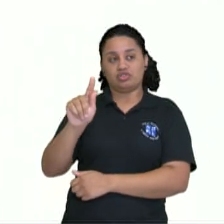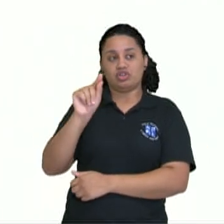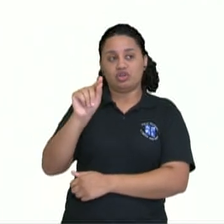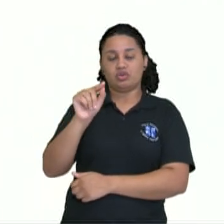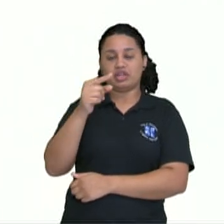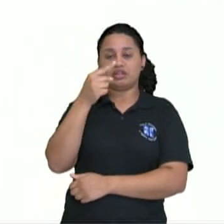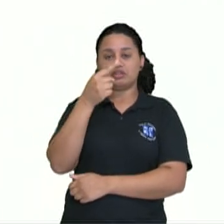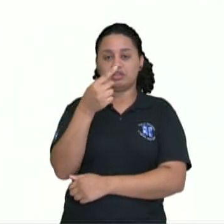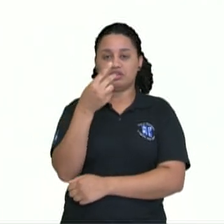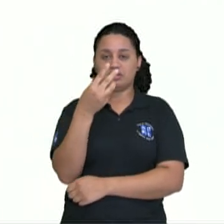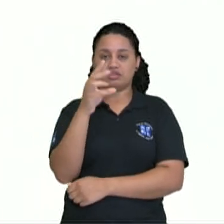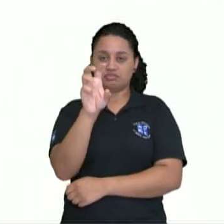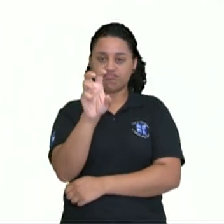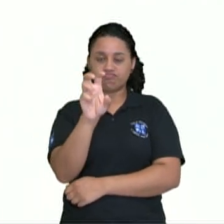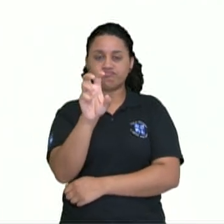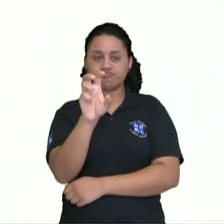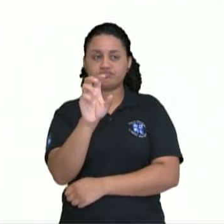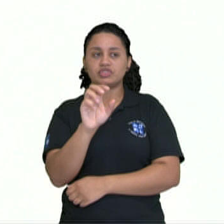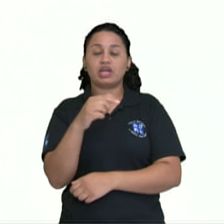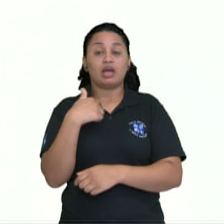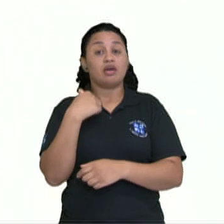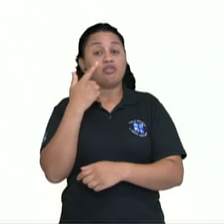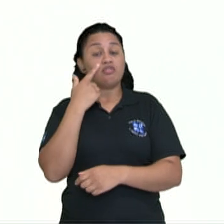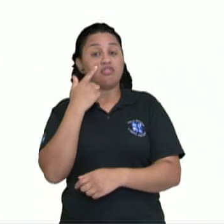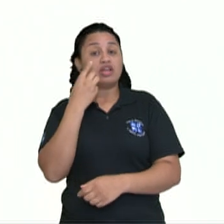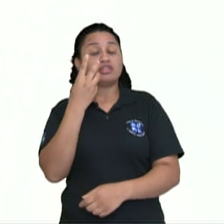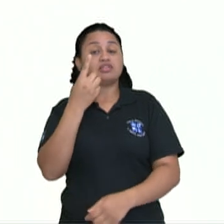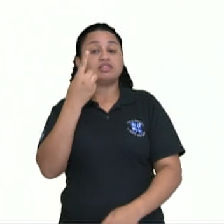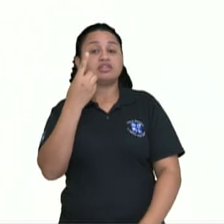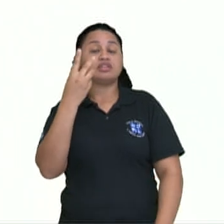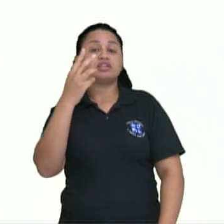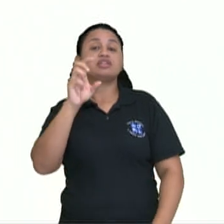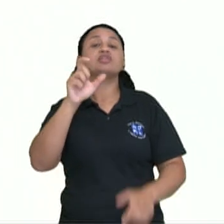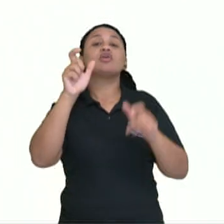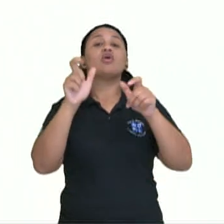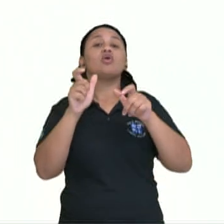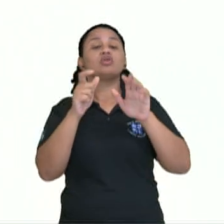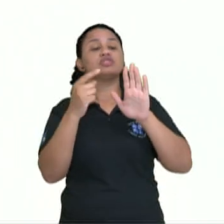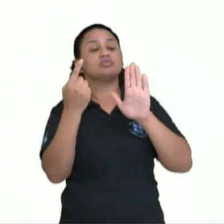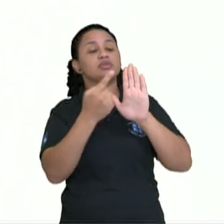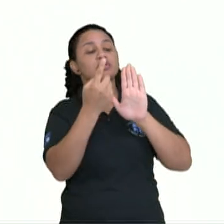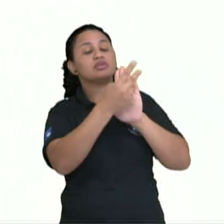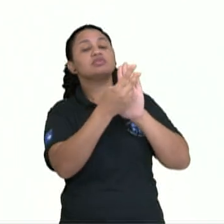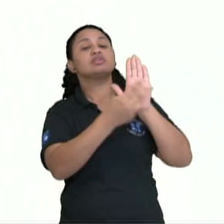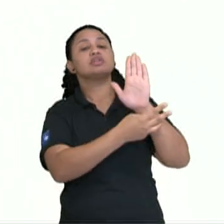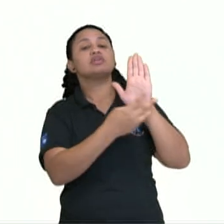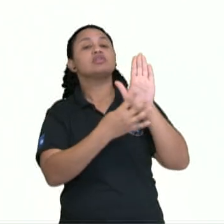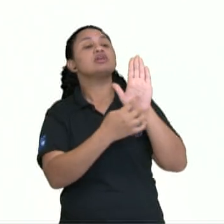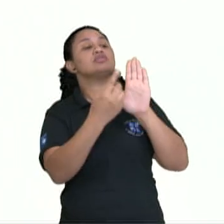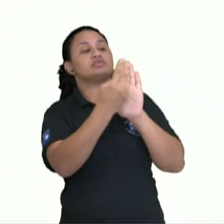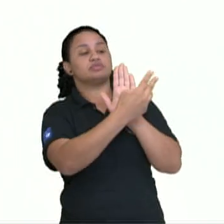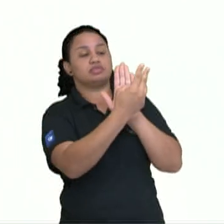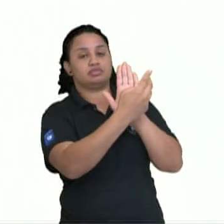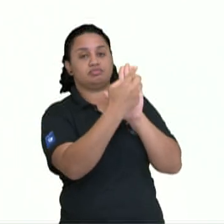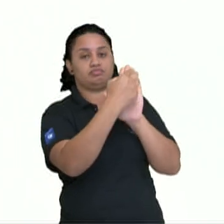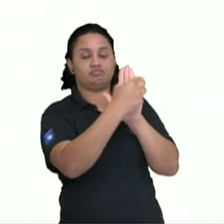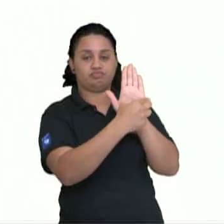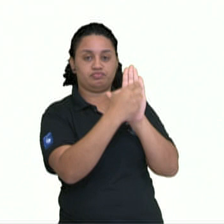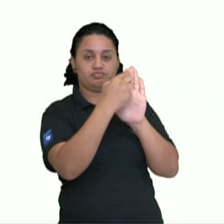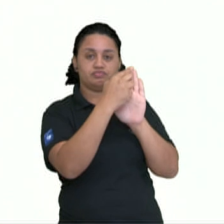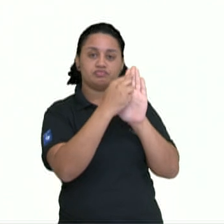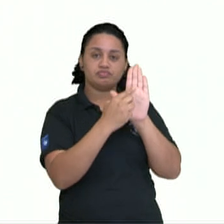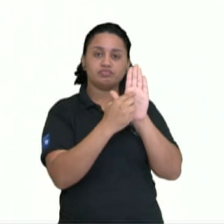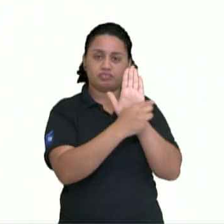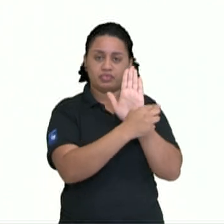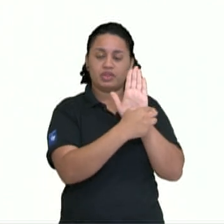primeiro passo, verificar que o 135 graus está no segundo quadrante. Ele está no segundo quadrante porque ele